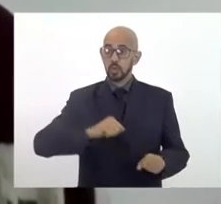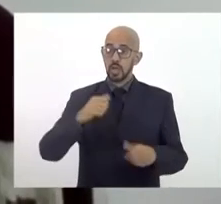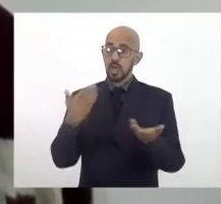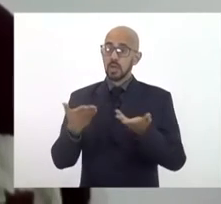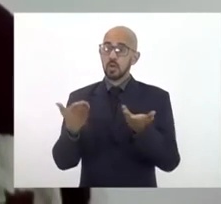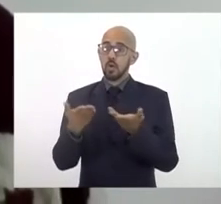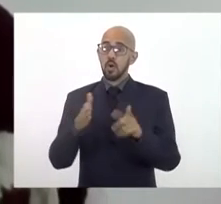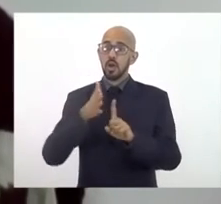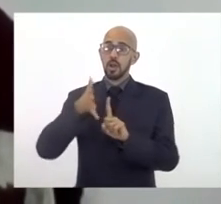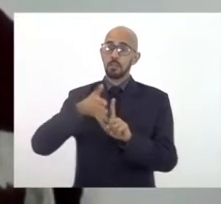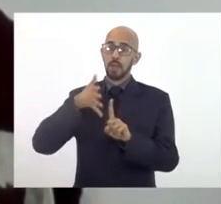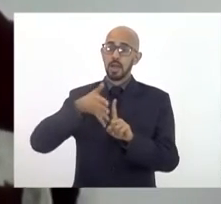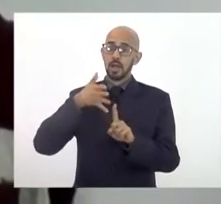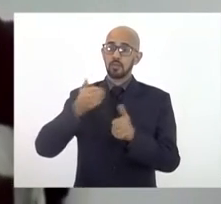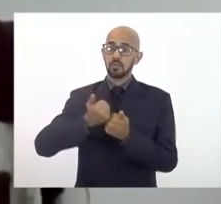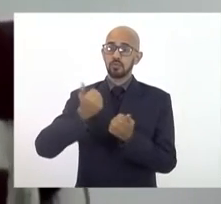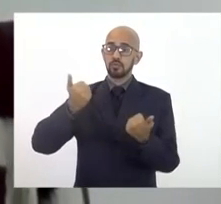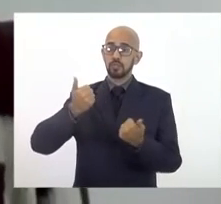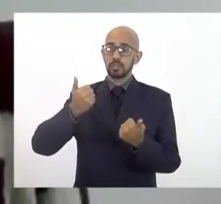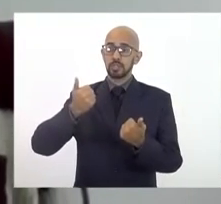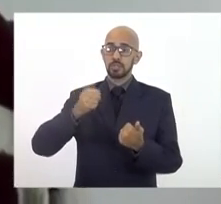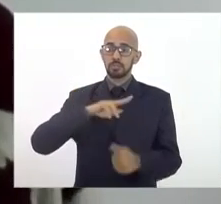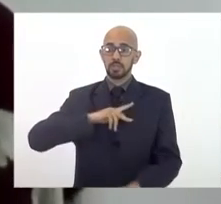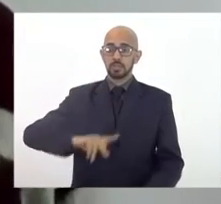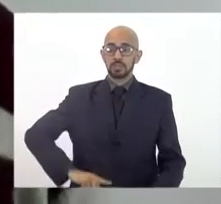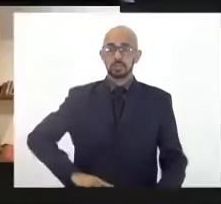ao vice-presidente da FIRJAN, Luiz Césio